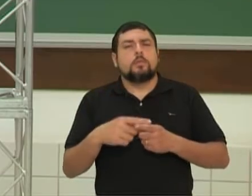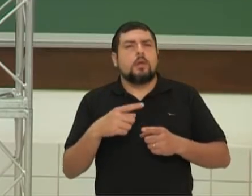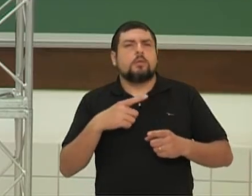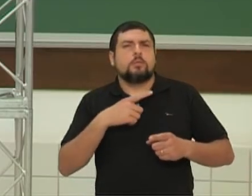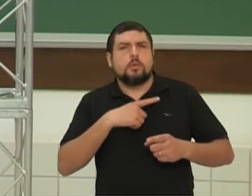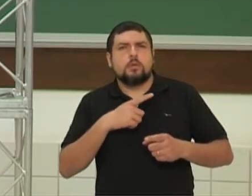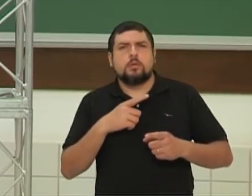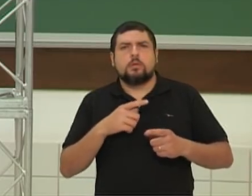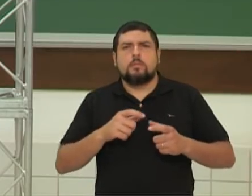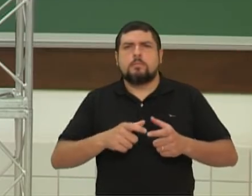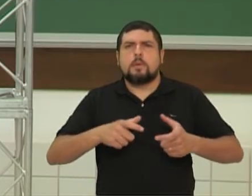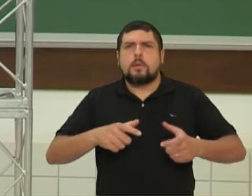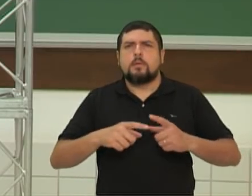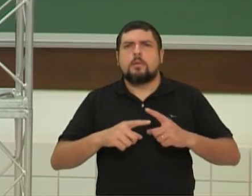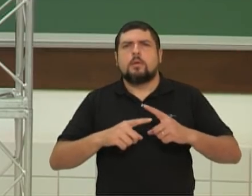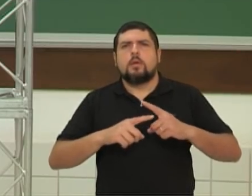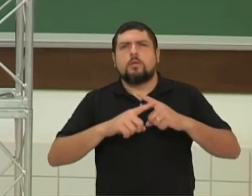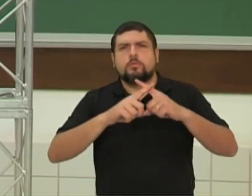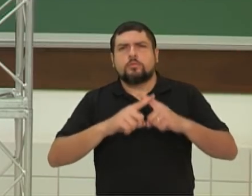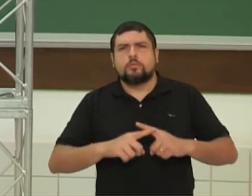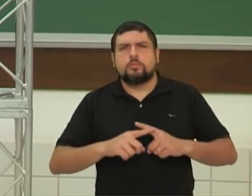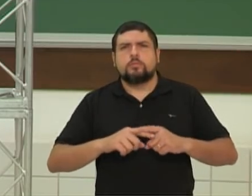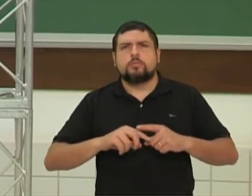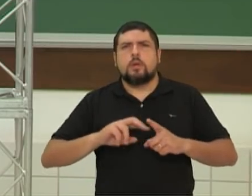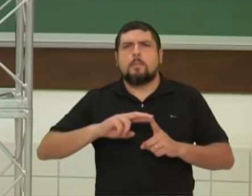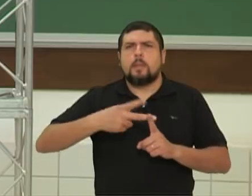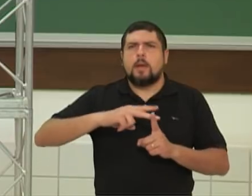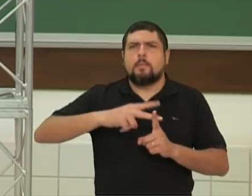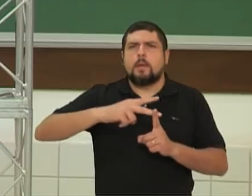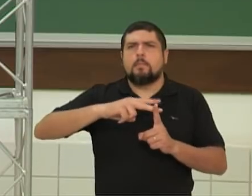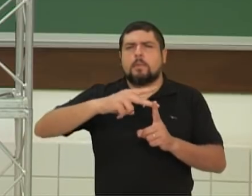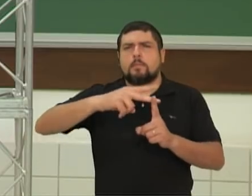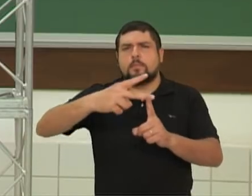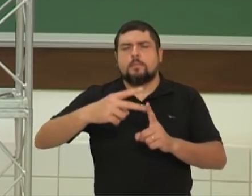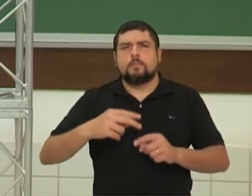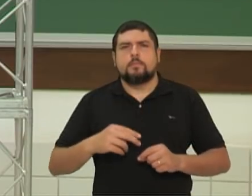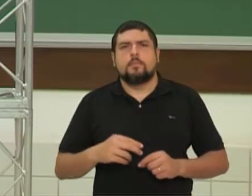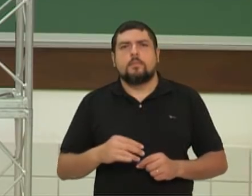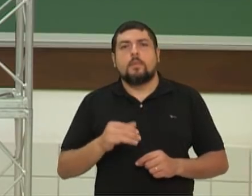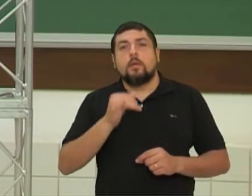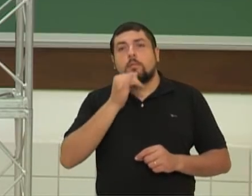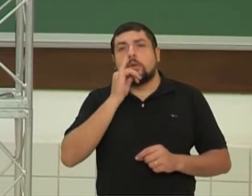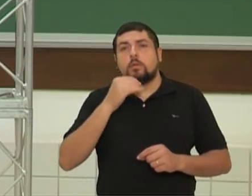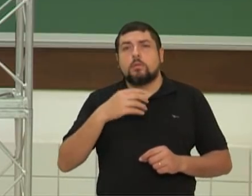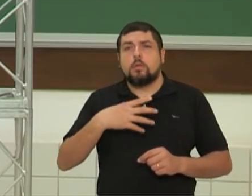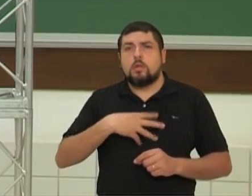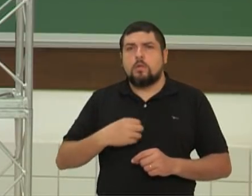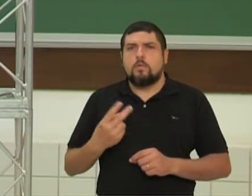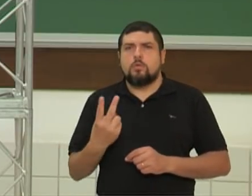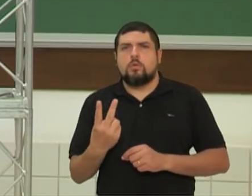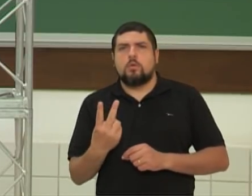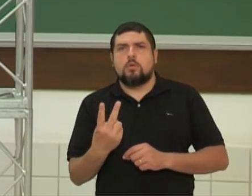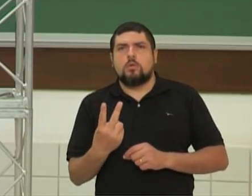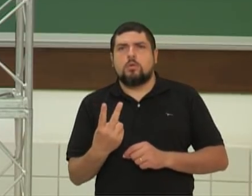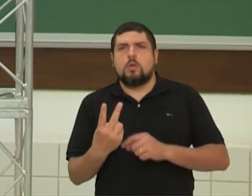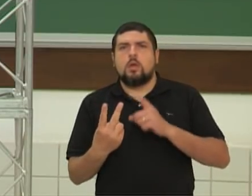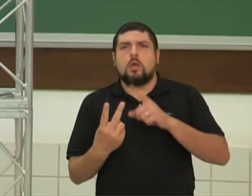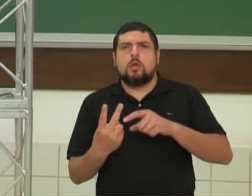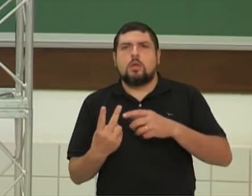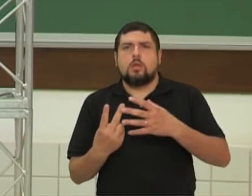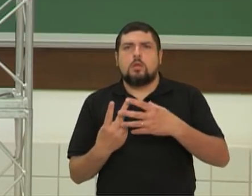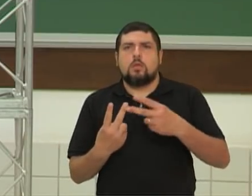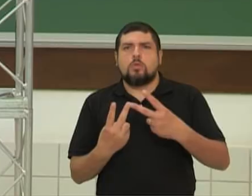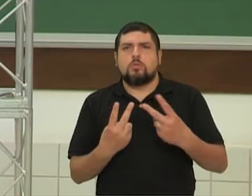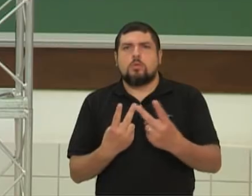vai se multiplicando, né? Por exemplo, a cada dois tem 2 filhos, daí esses 2 filhos têm 2 filhos, e os 2 filhos